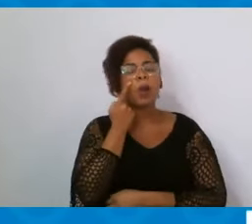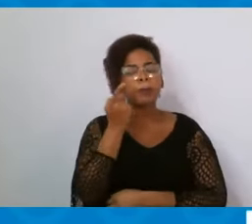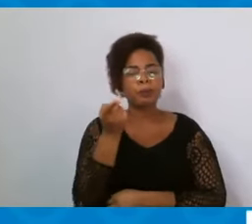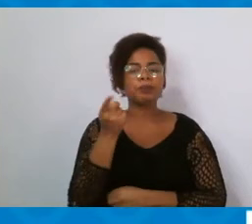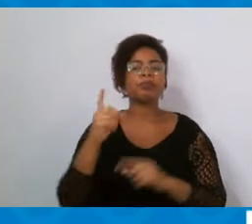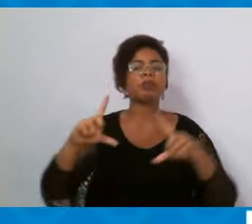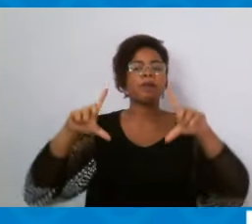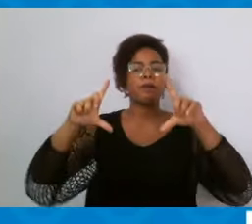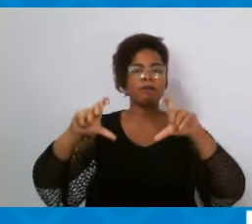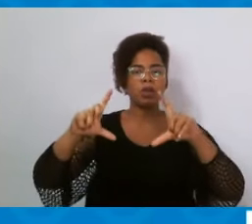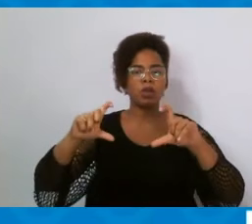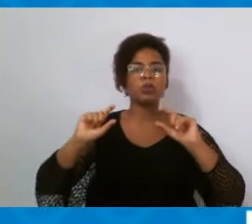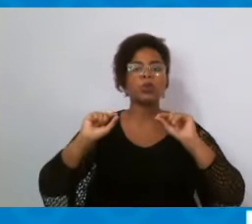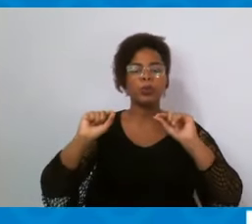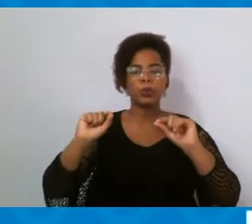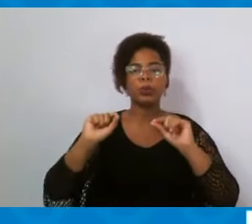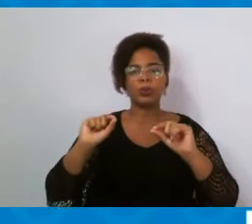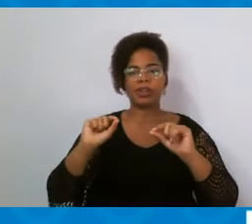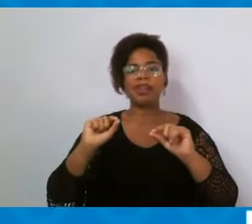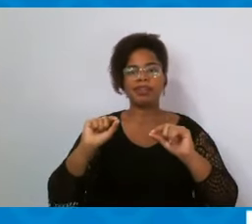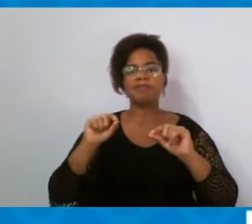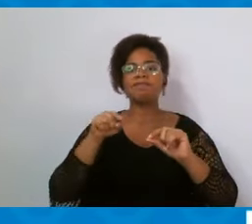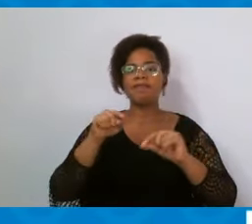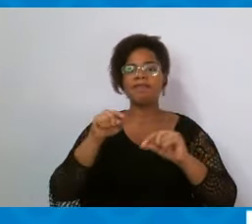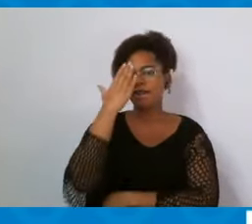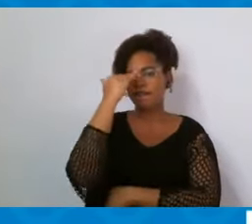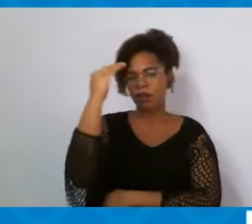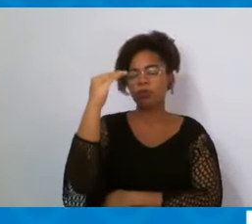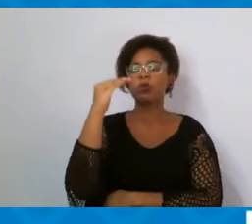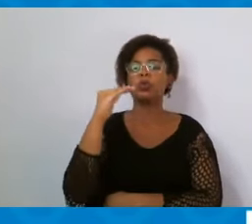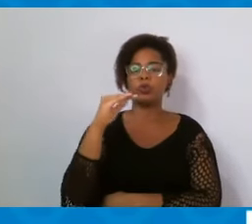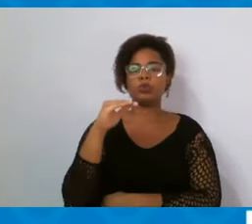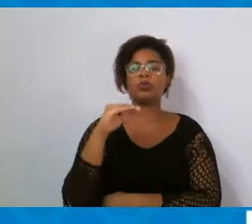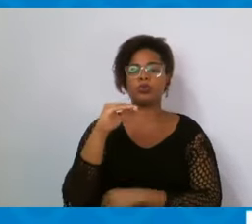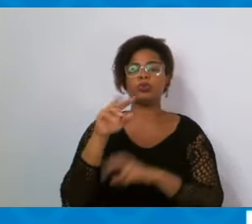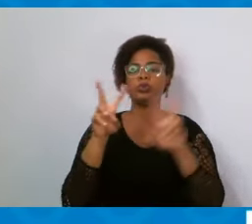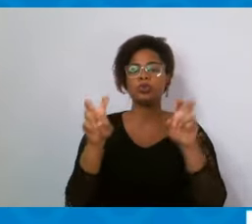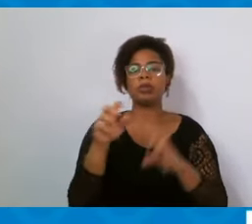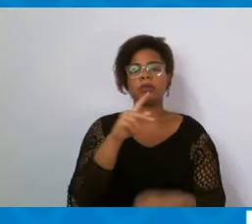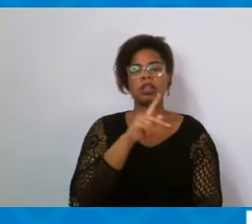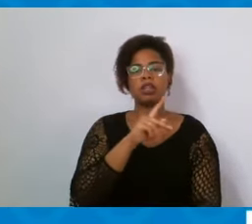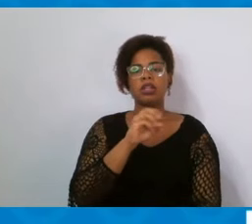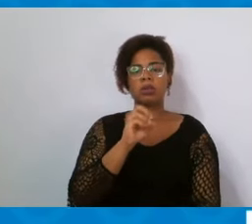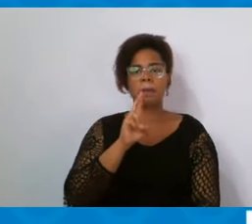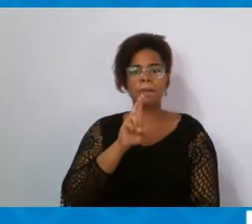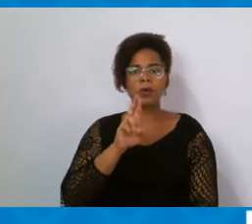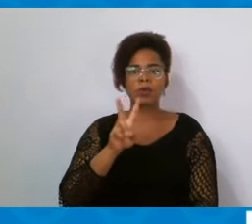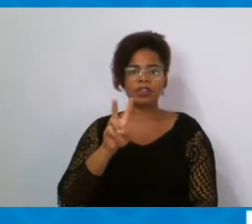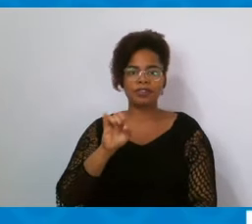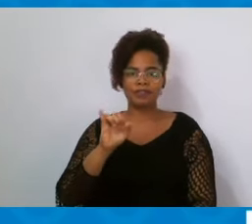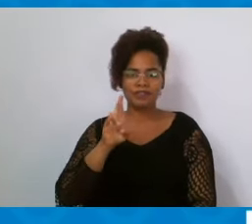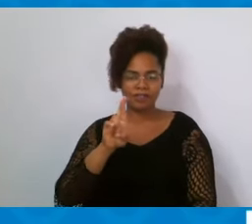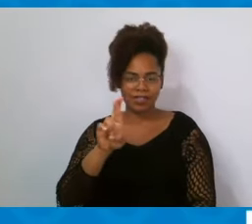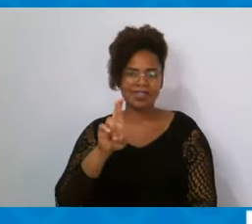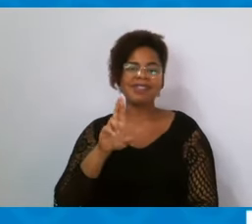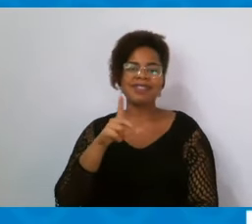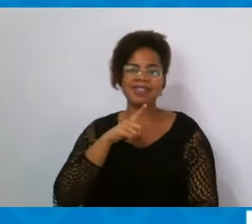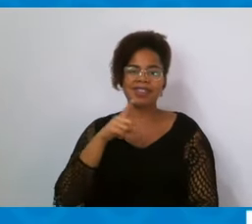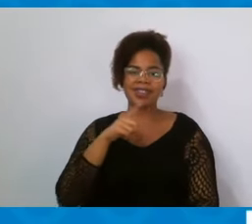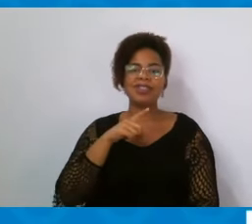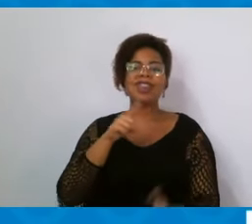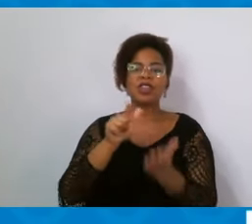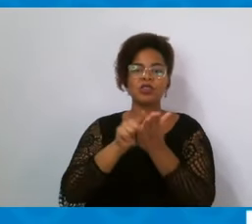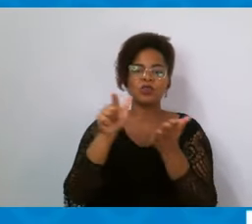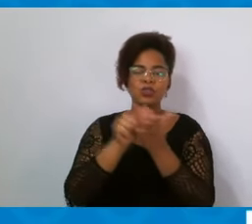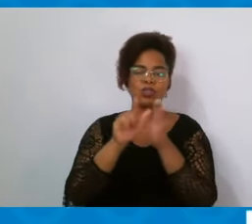que possivelmente todos conhecem, de educação, onde nós saímos lá, né, com a reportagem, vocês podem procurar